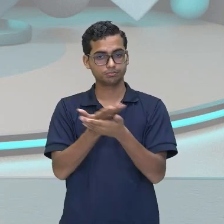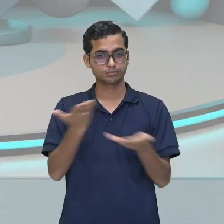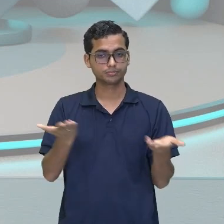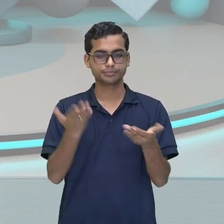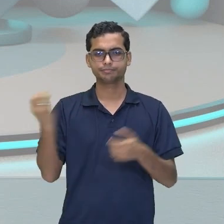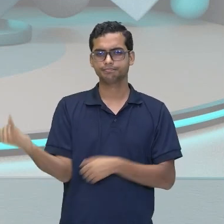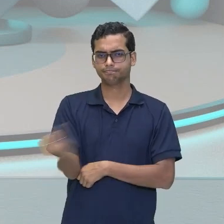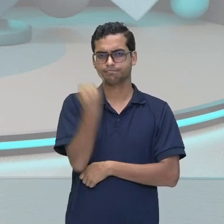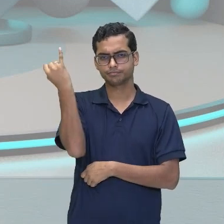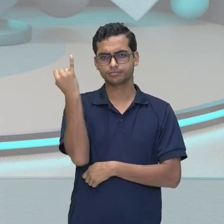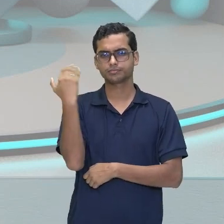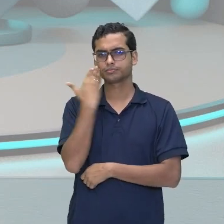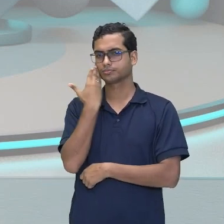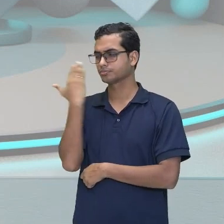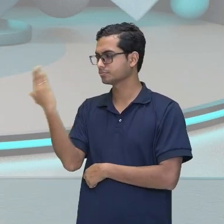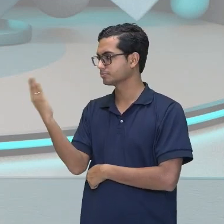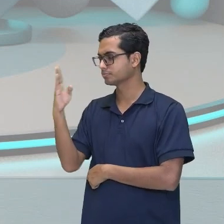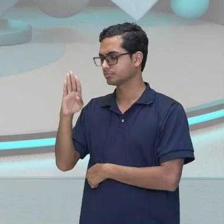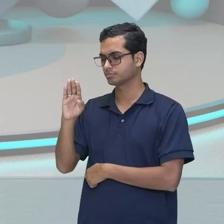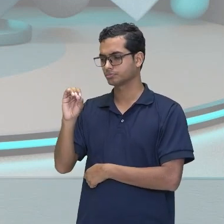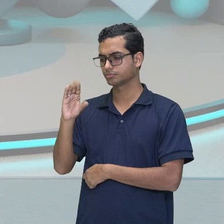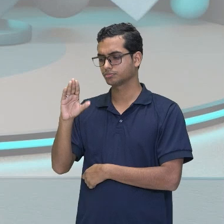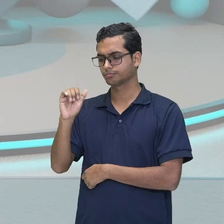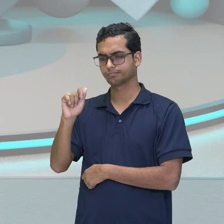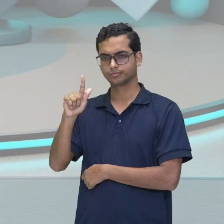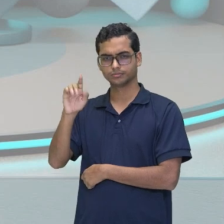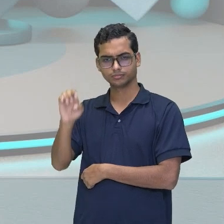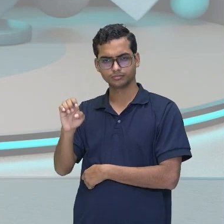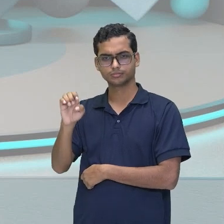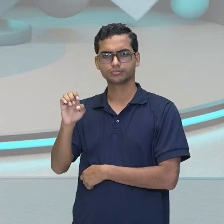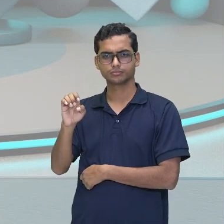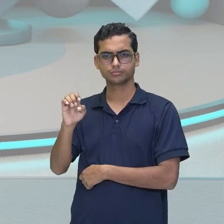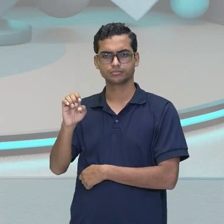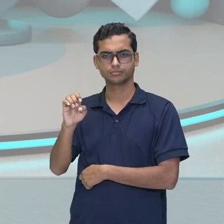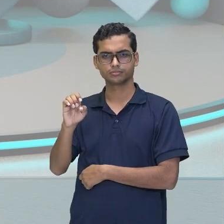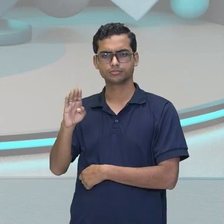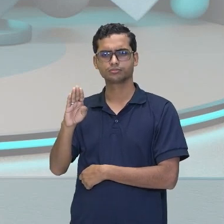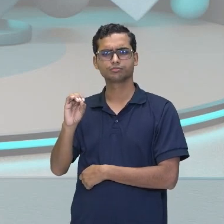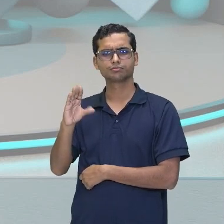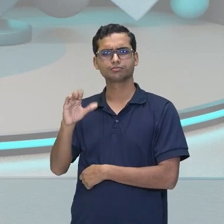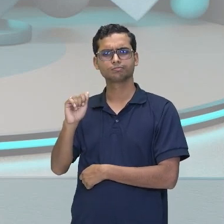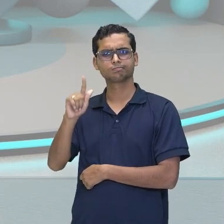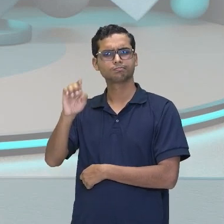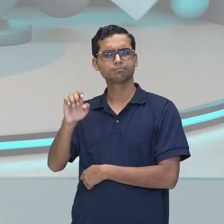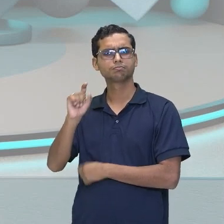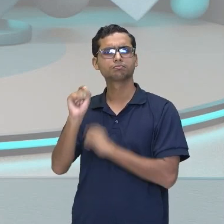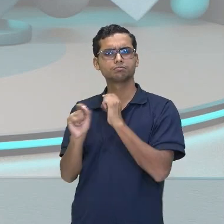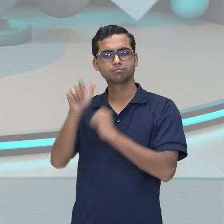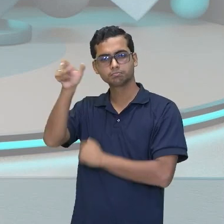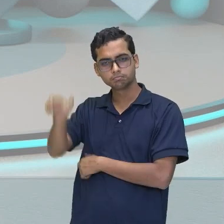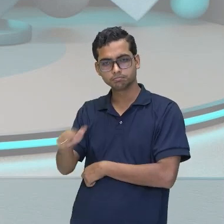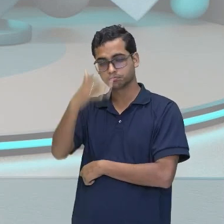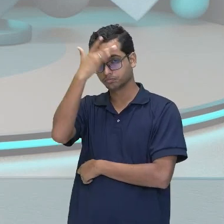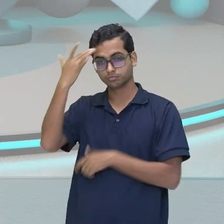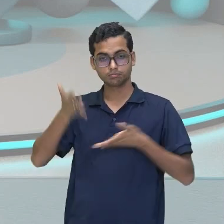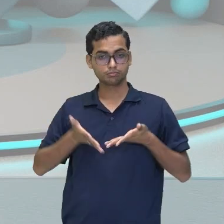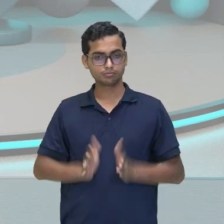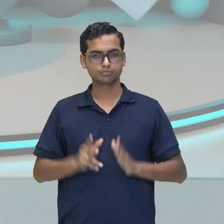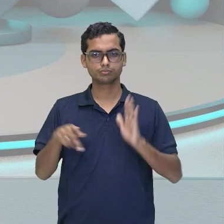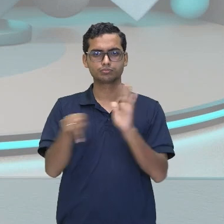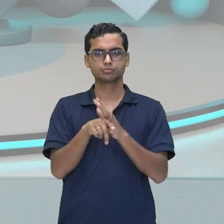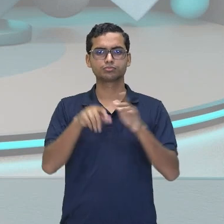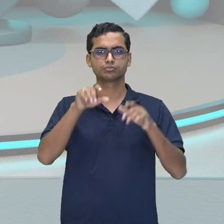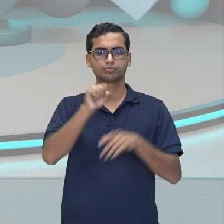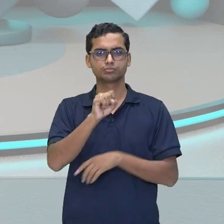importantes, Bocage. Manuel Maria Barbosa do Bocage. Ele nasceu em Setúbal,